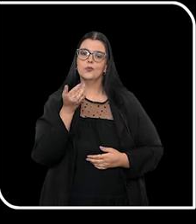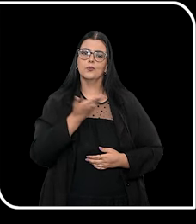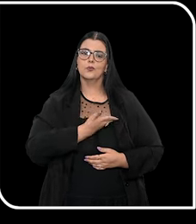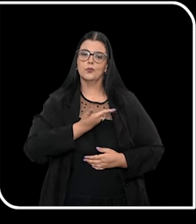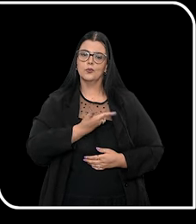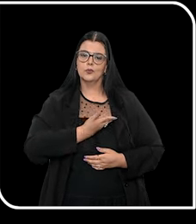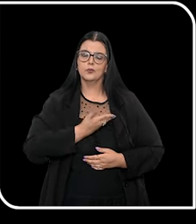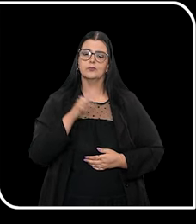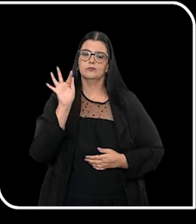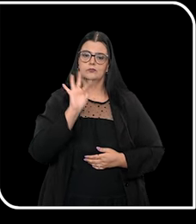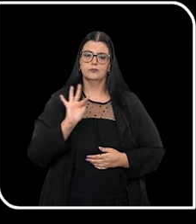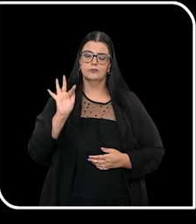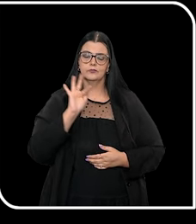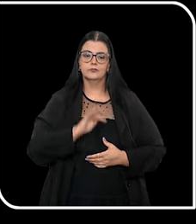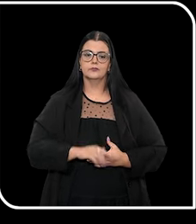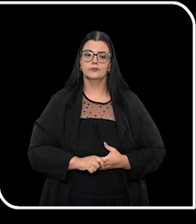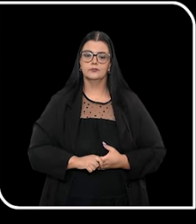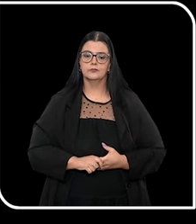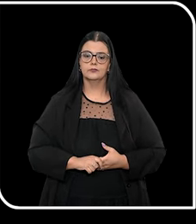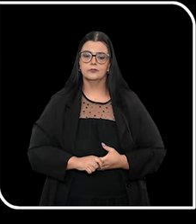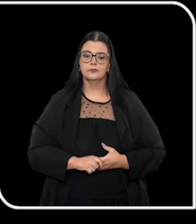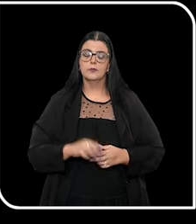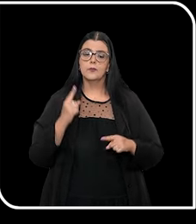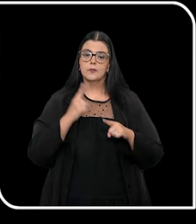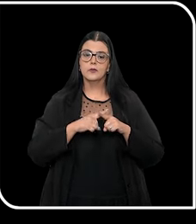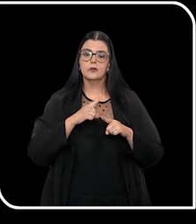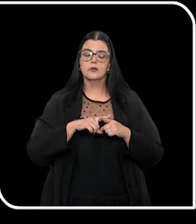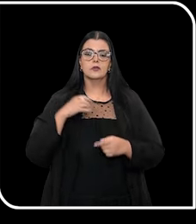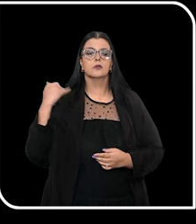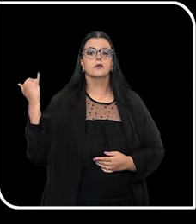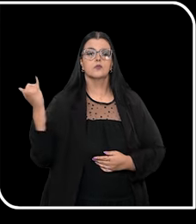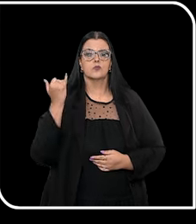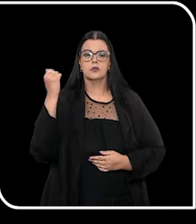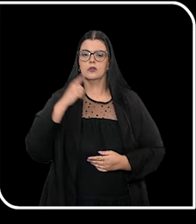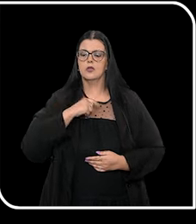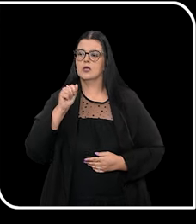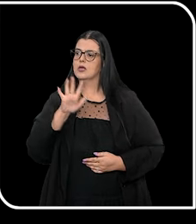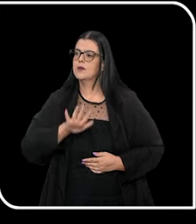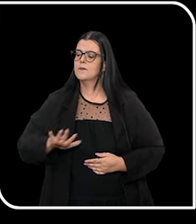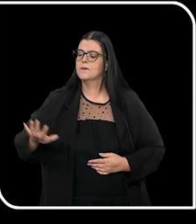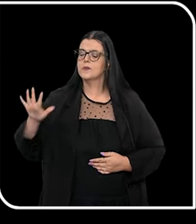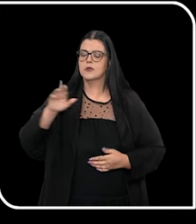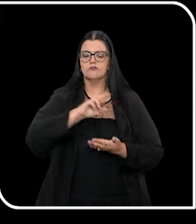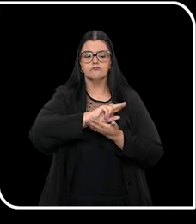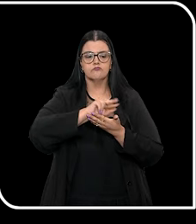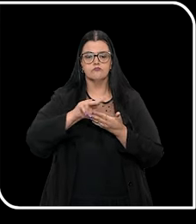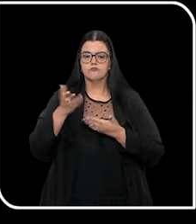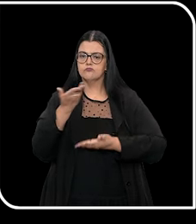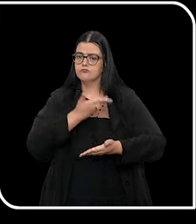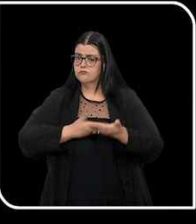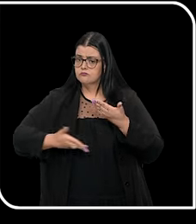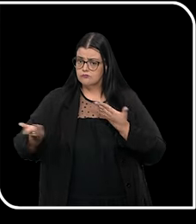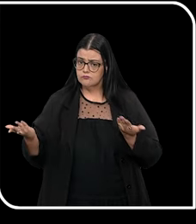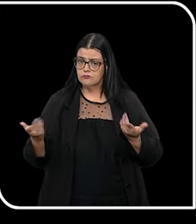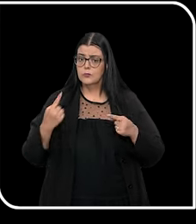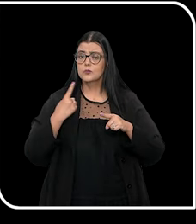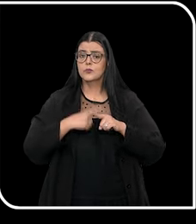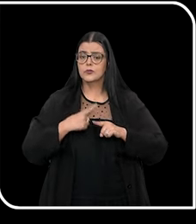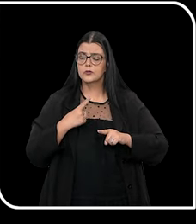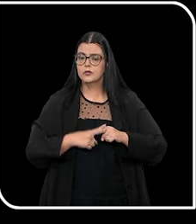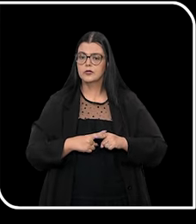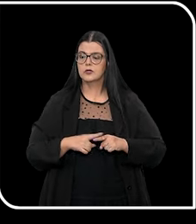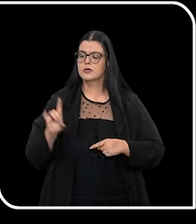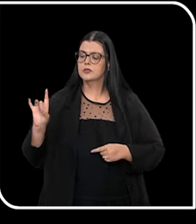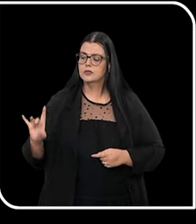de uma das colegas minhas de faculdade eh Por que que é importante a gente ter uma ambiente plural diverso